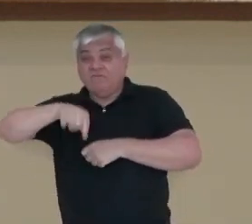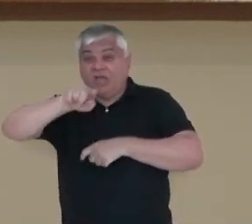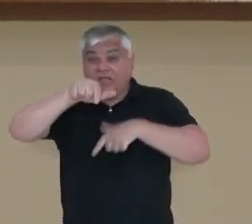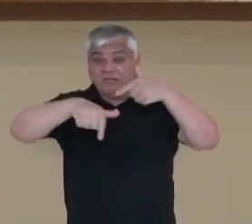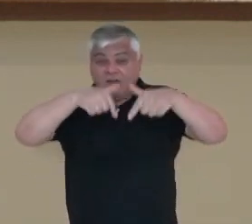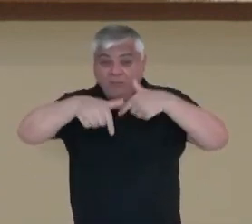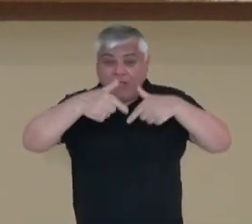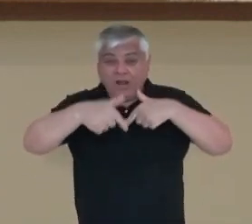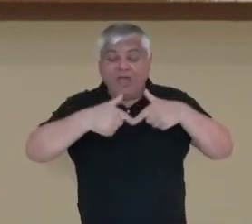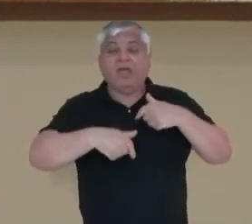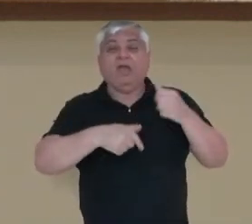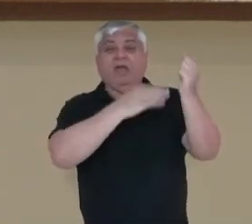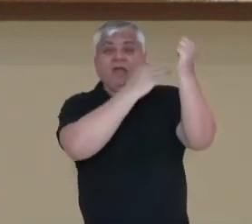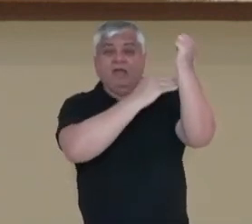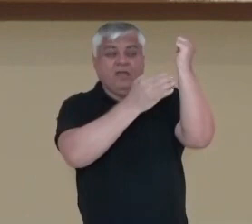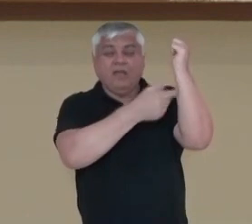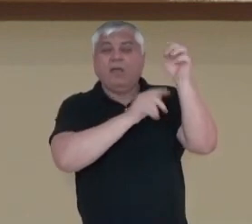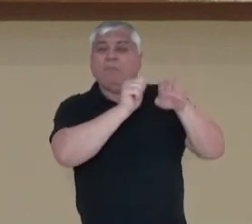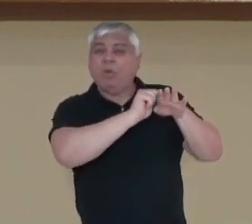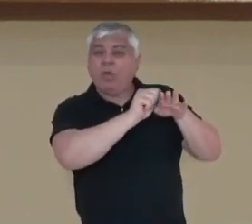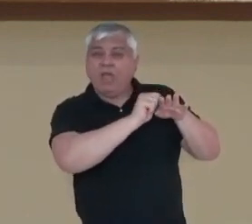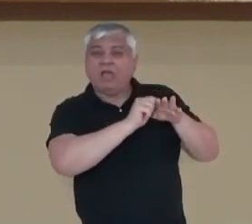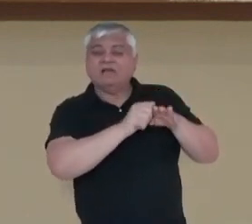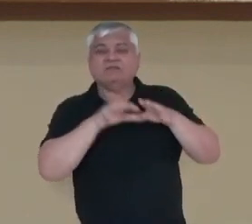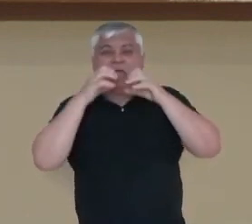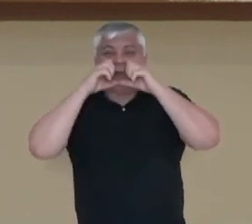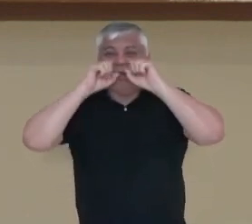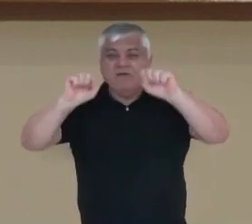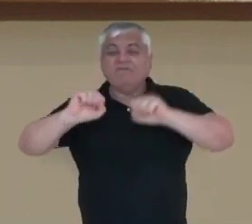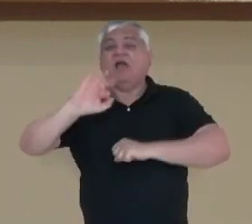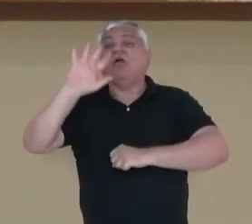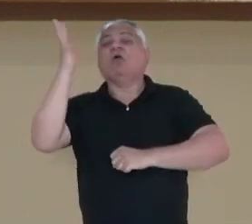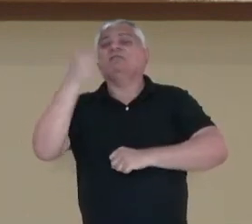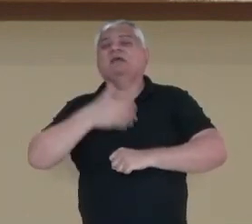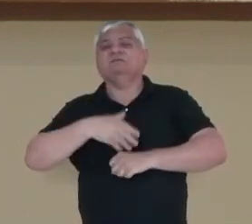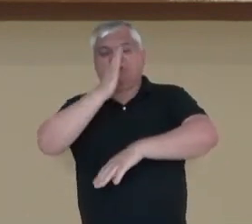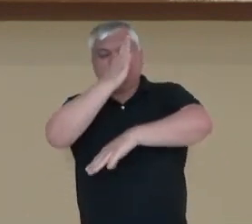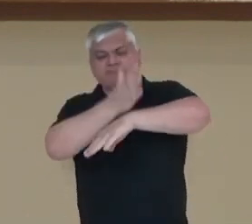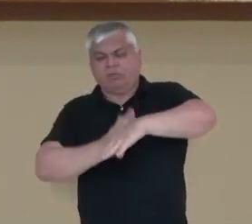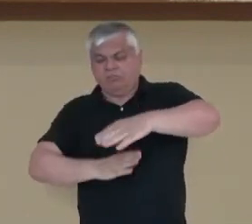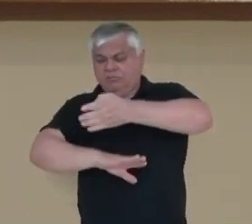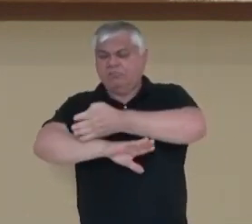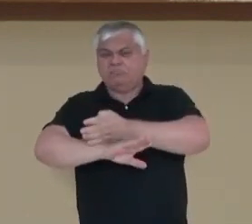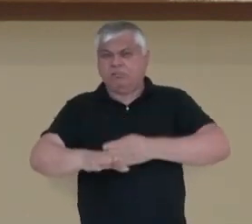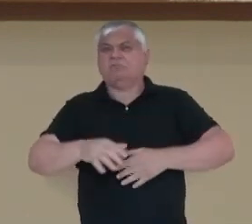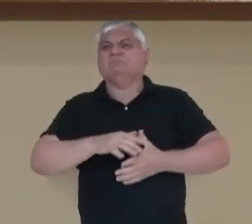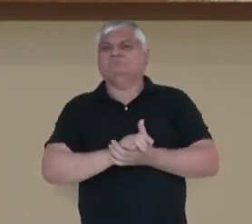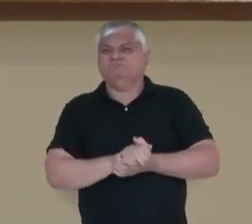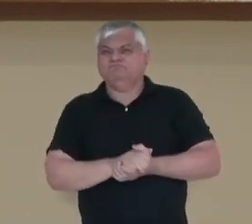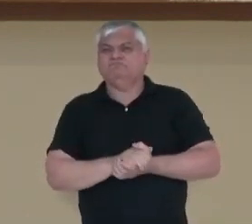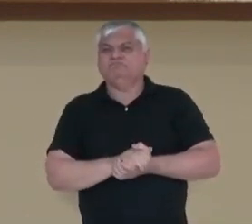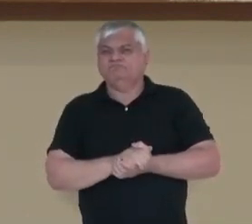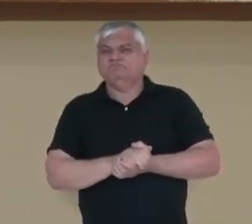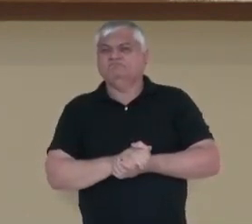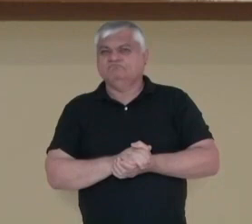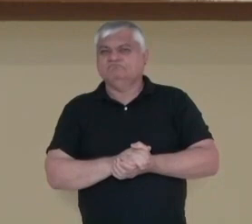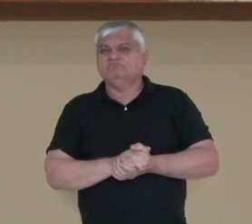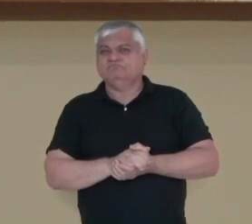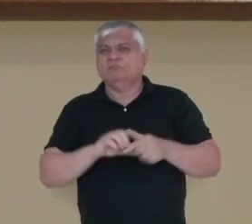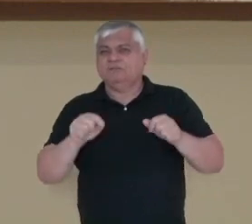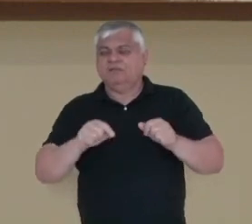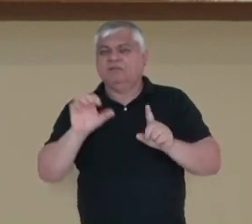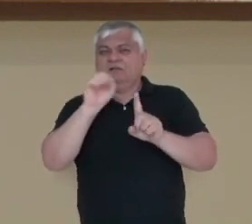da borracha e do marfim, muitas vezes tinham vários membros do seu corpo sendo decepados. Tudo isso vai ser visto